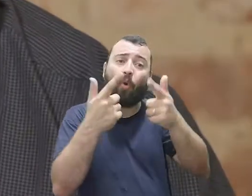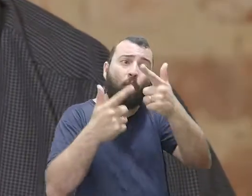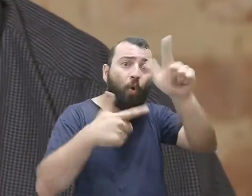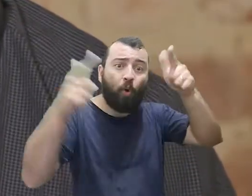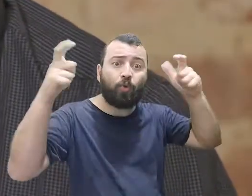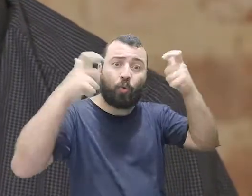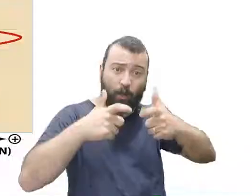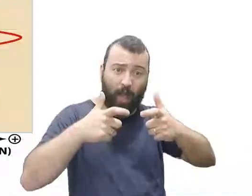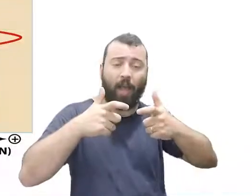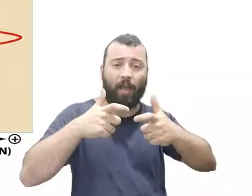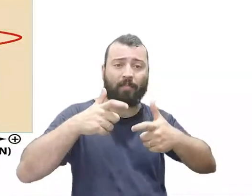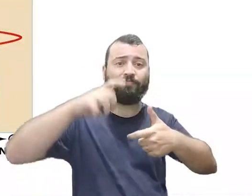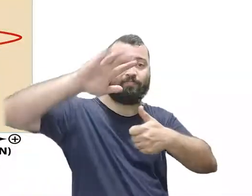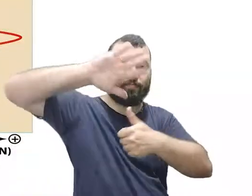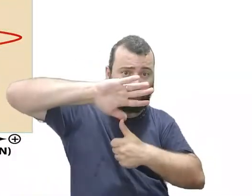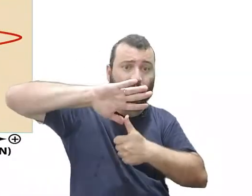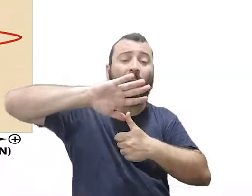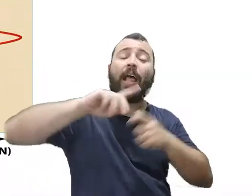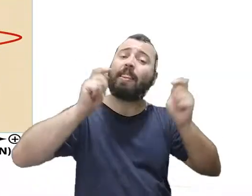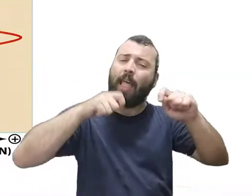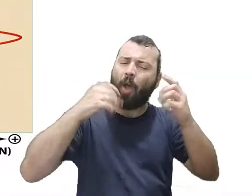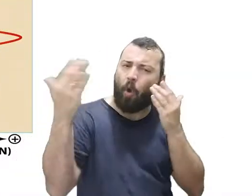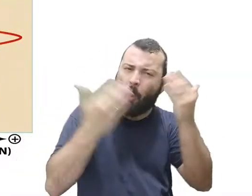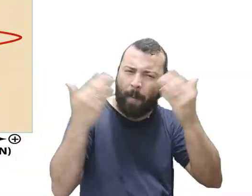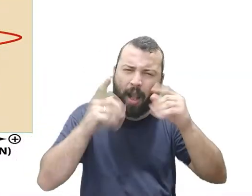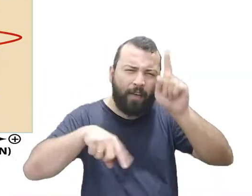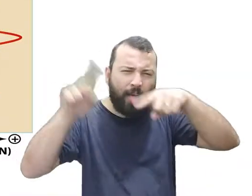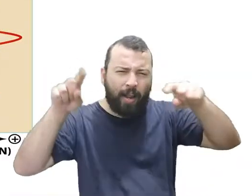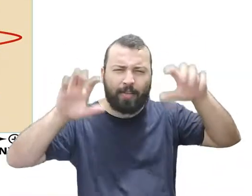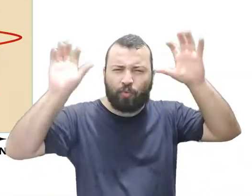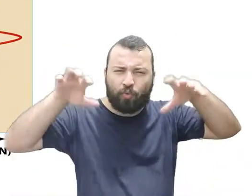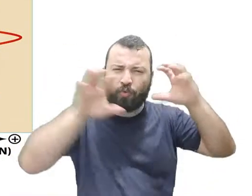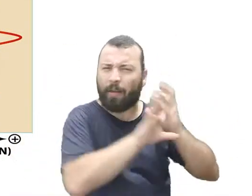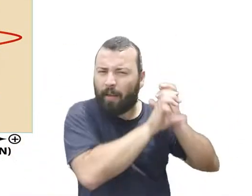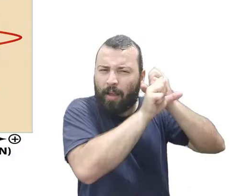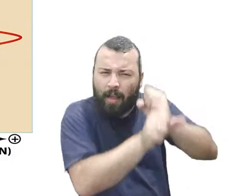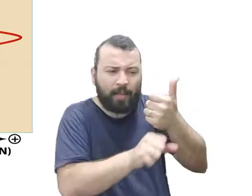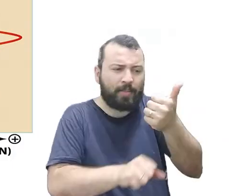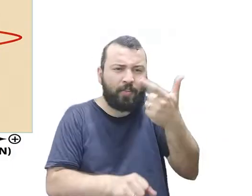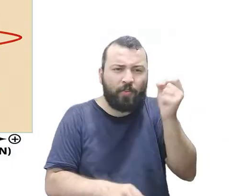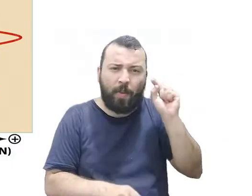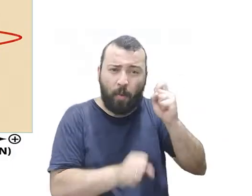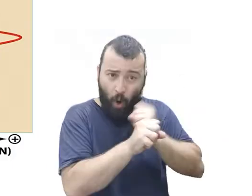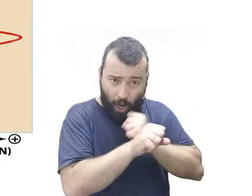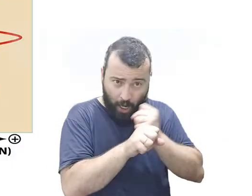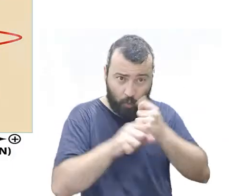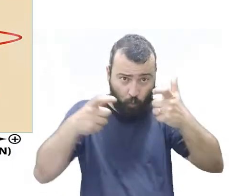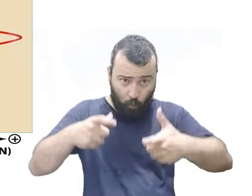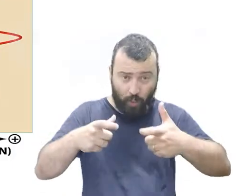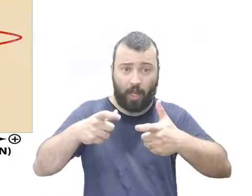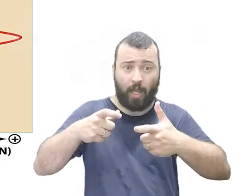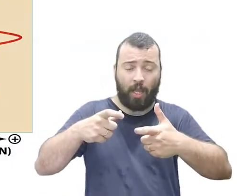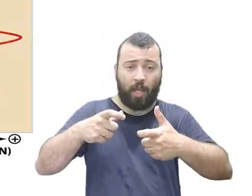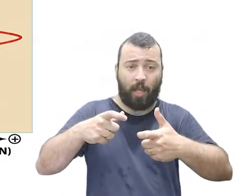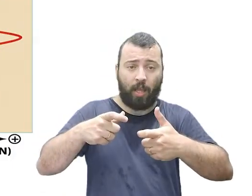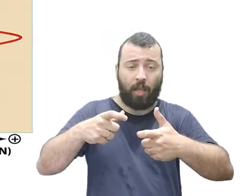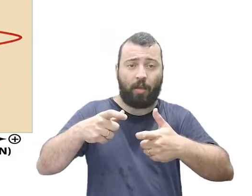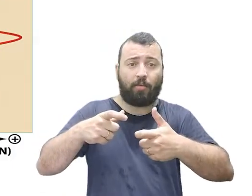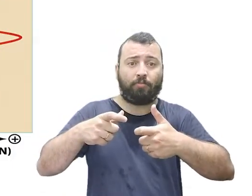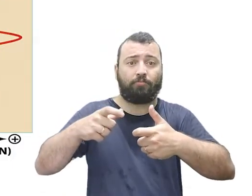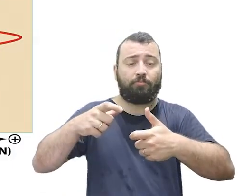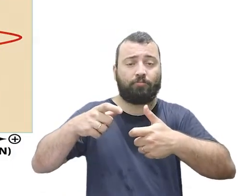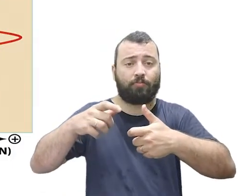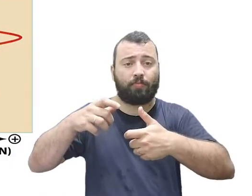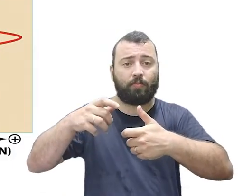regiões do hemisfério norte. Nessa imagem a gente compara as variações de chuva dos últimos 120 mil anos do continente